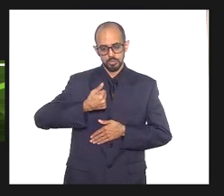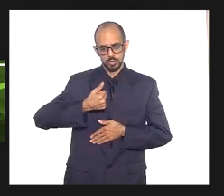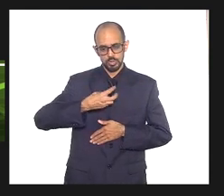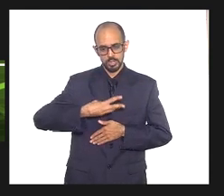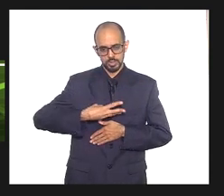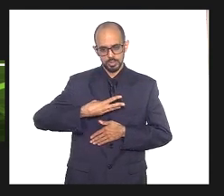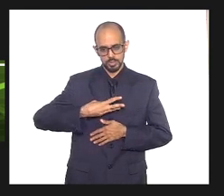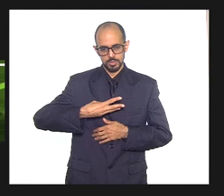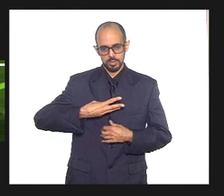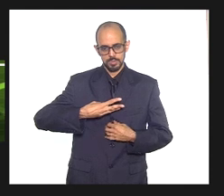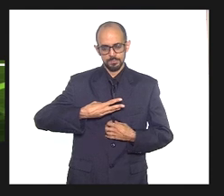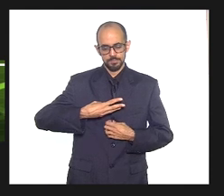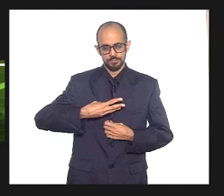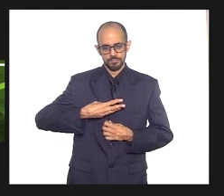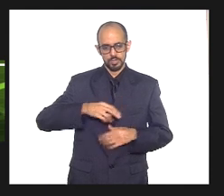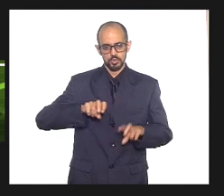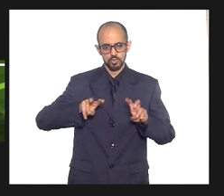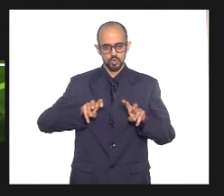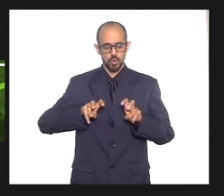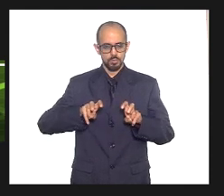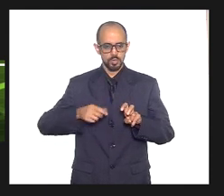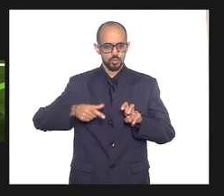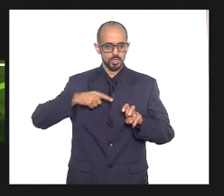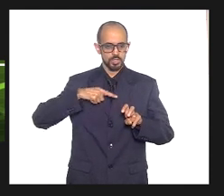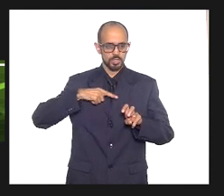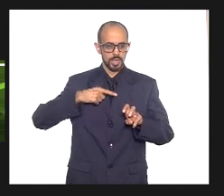né, em relação ao que tínhamos em